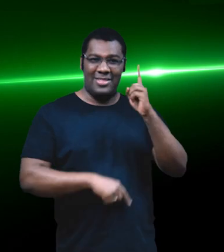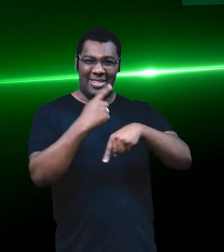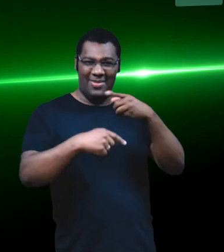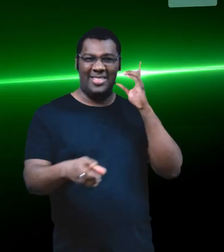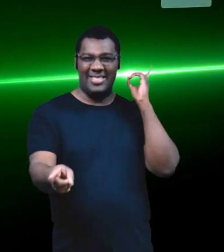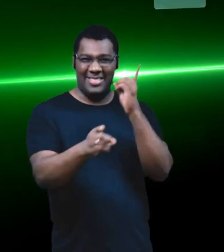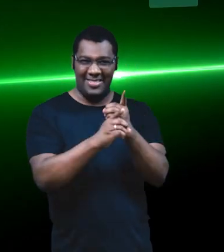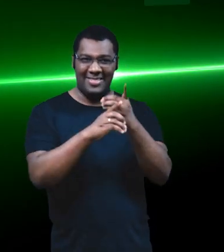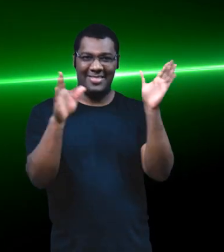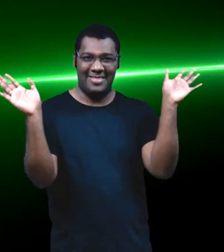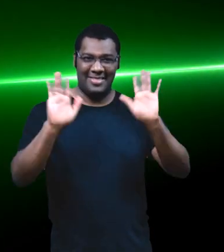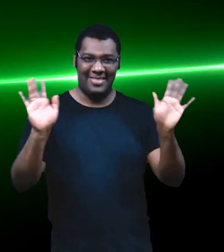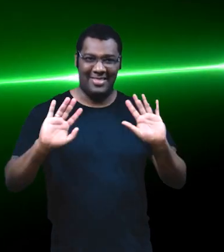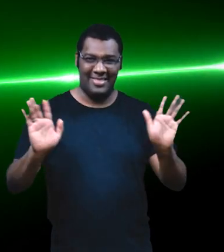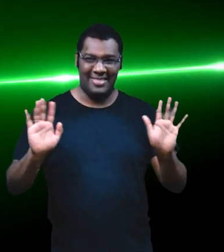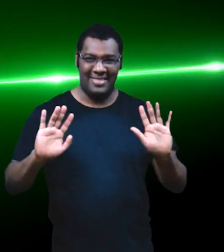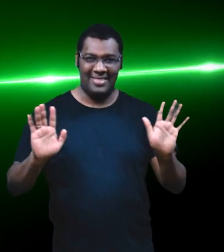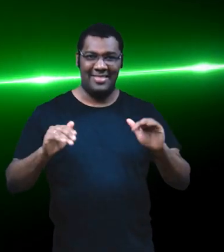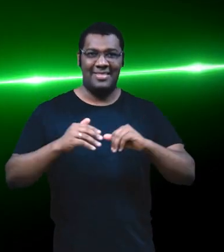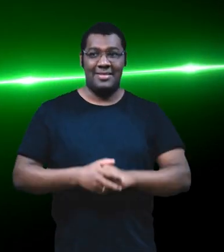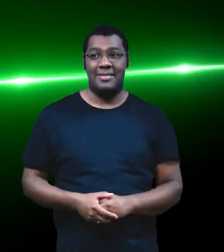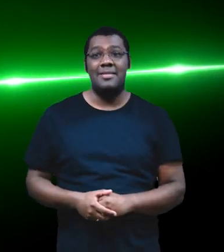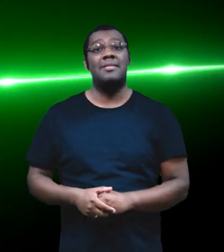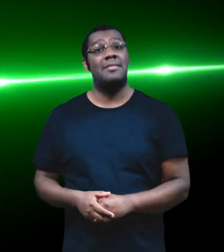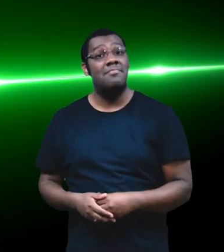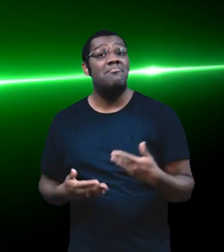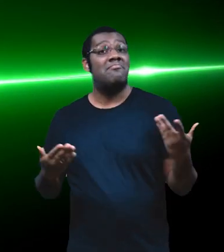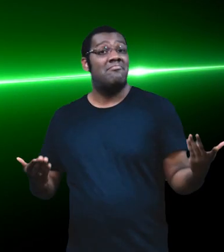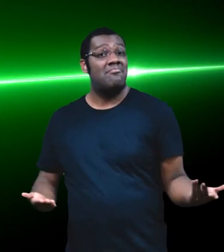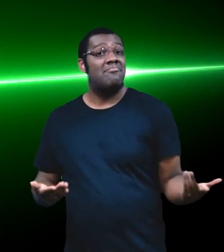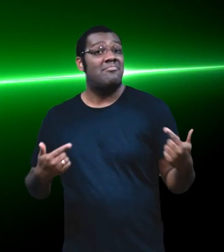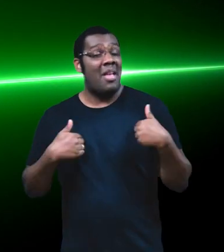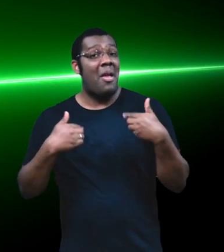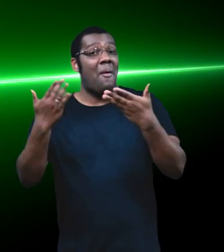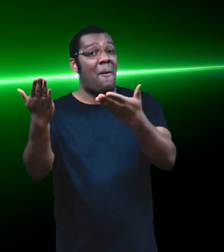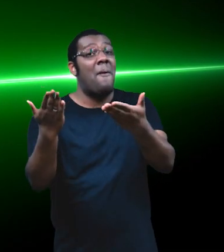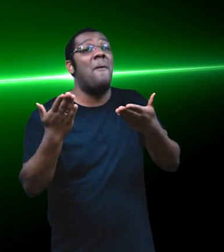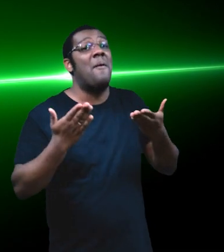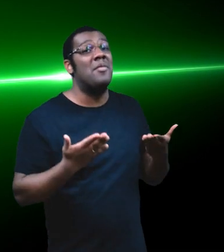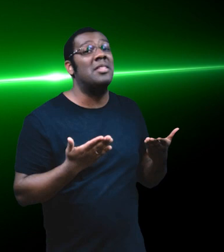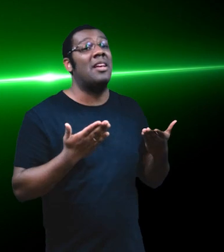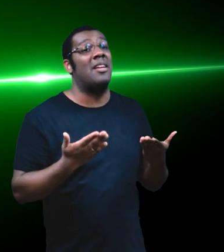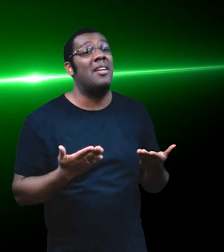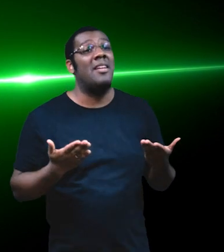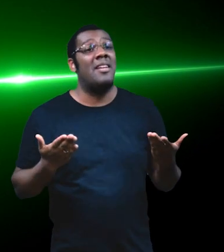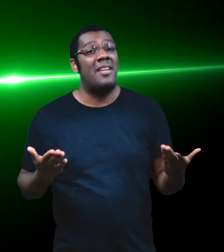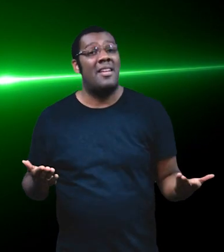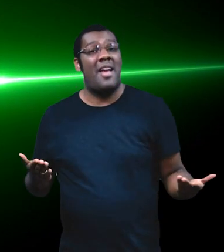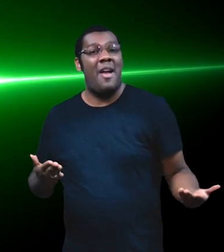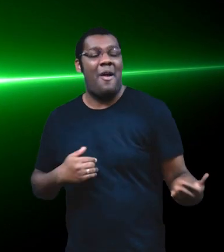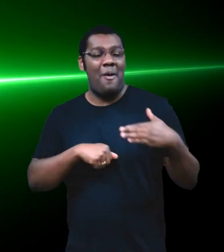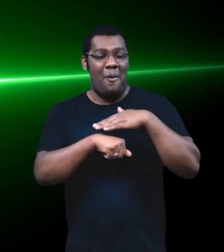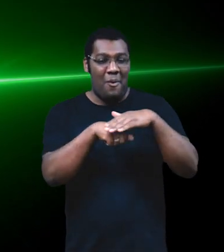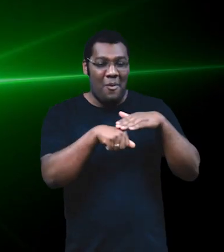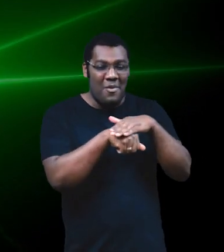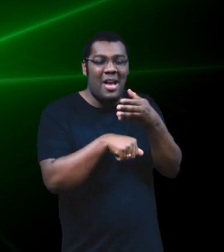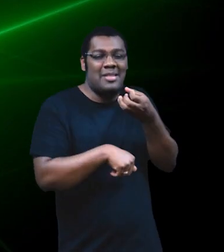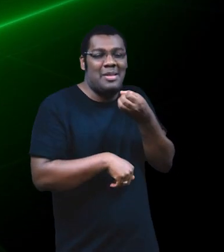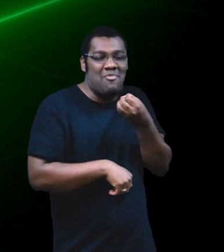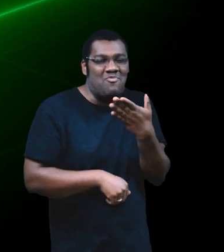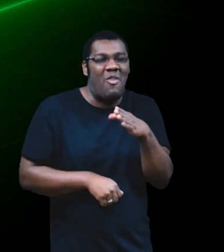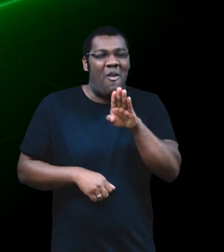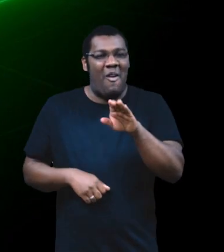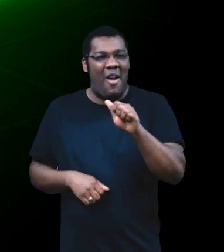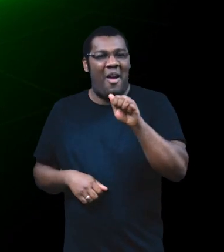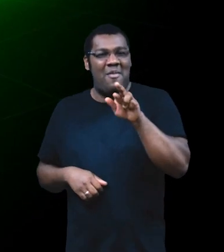É tão bom encontrar com quem compartilhar, bons momentos para se recordar. Um